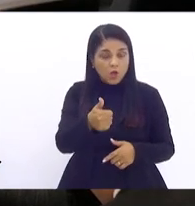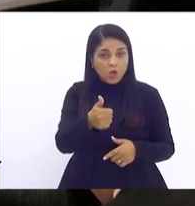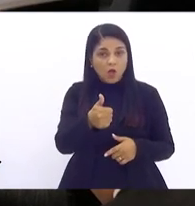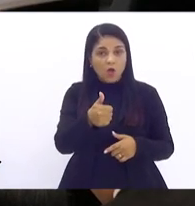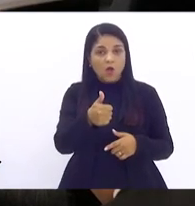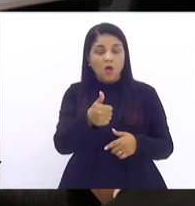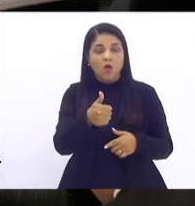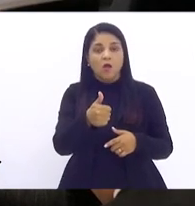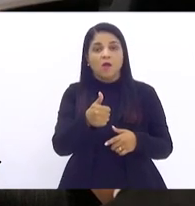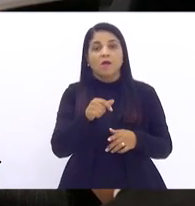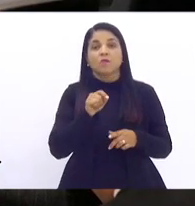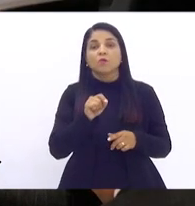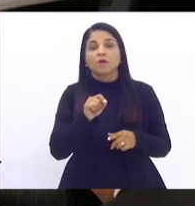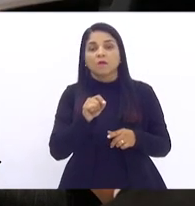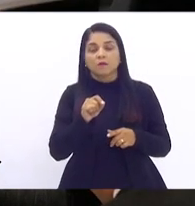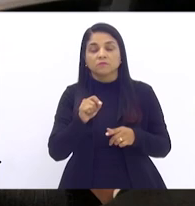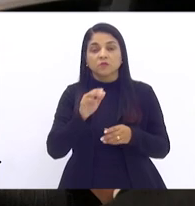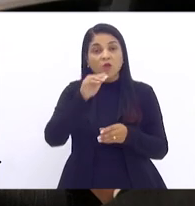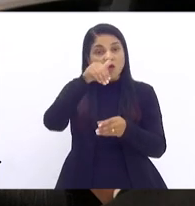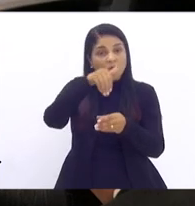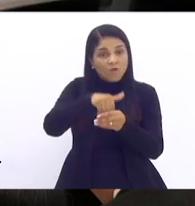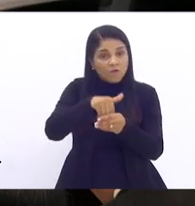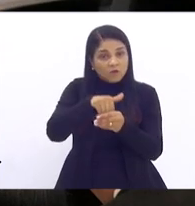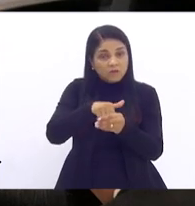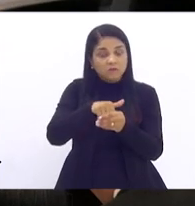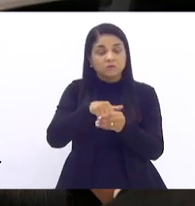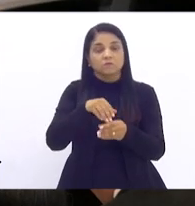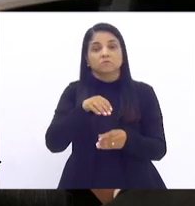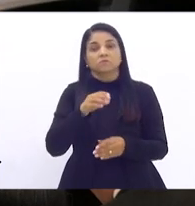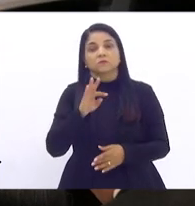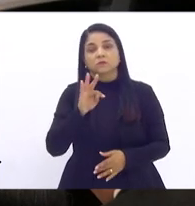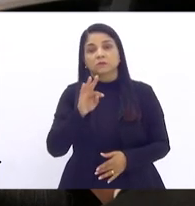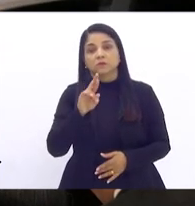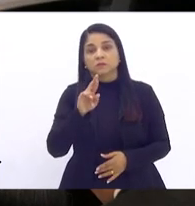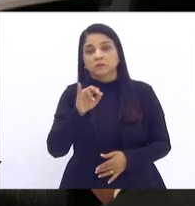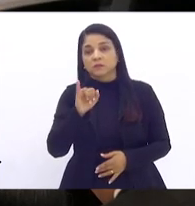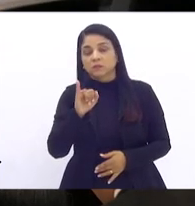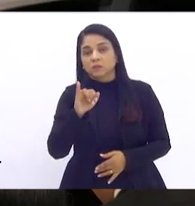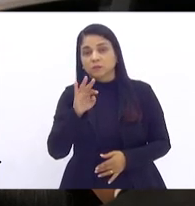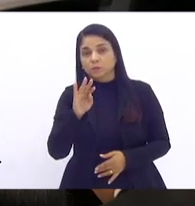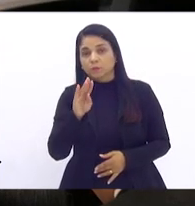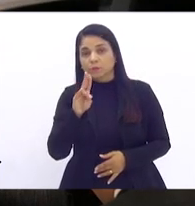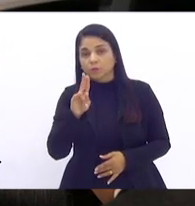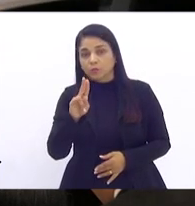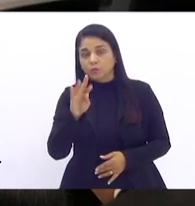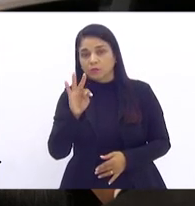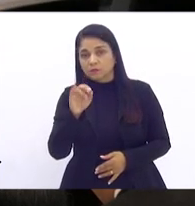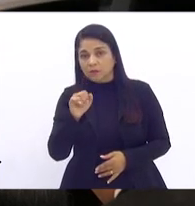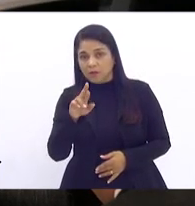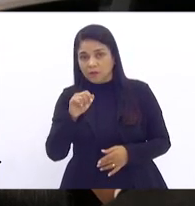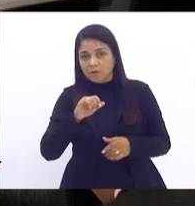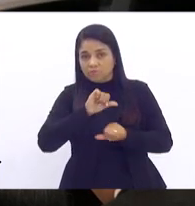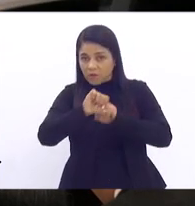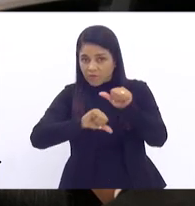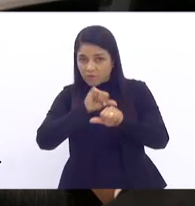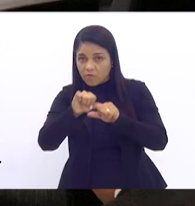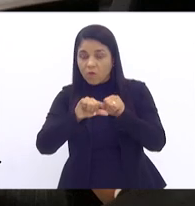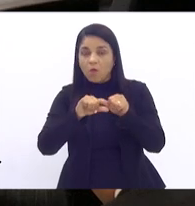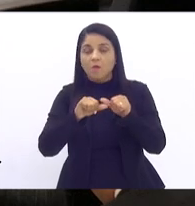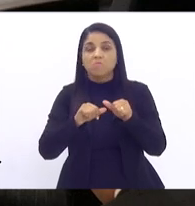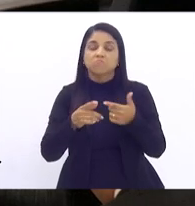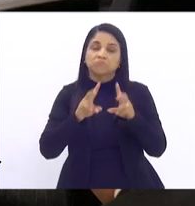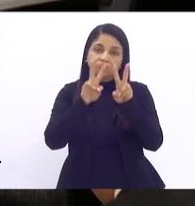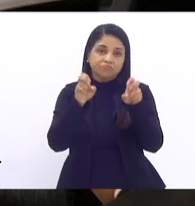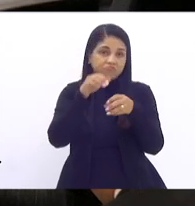imposto é avançar na votação da reforma tributária no senado porque no senado concluindo a matéria